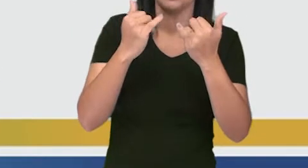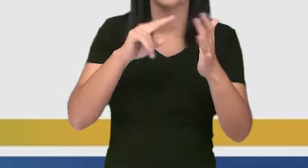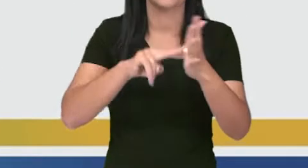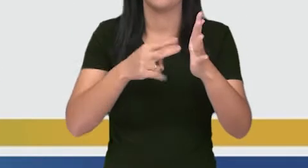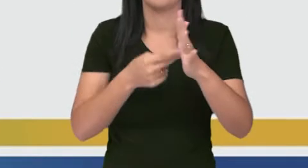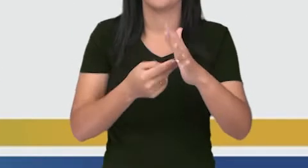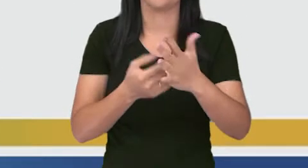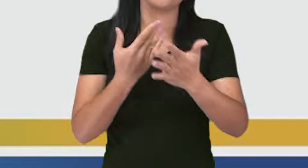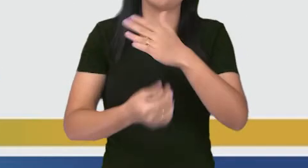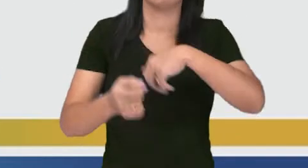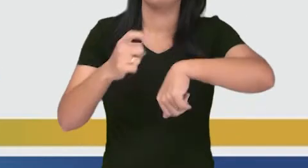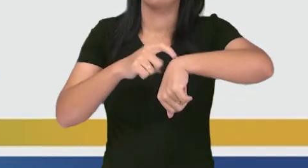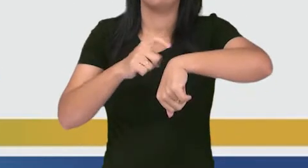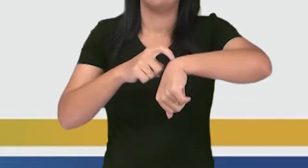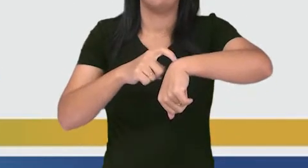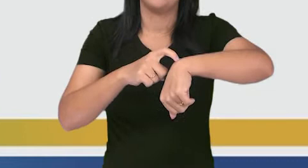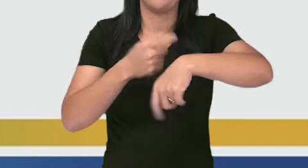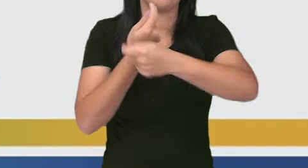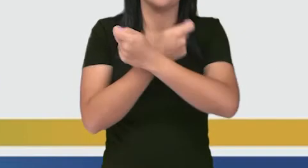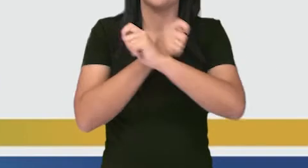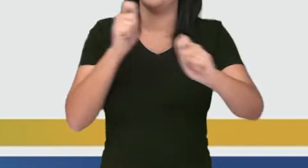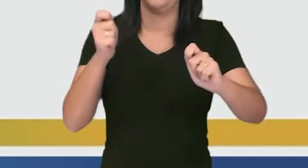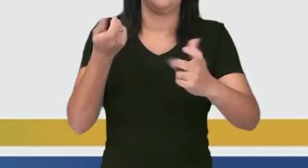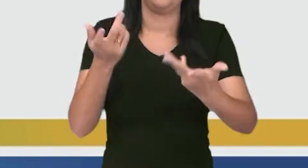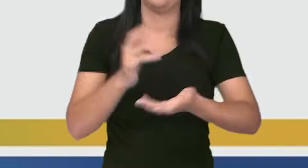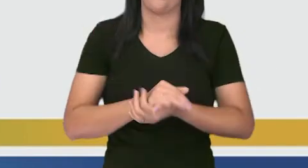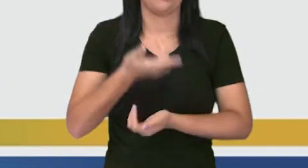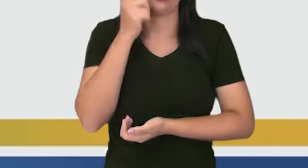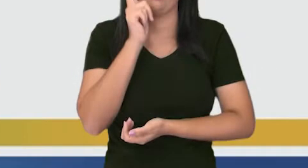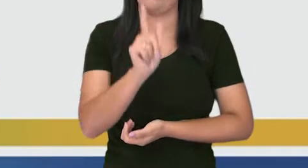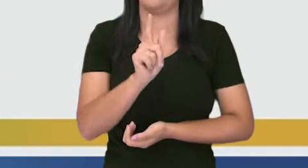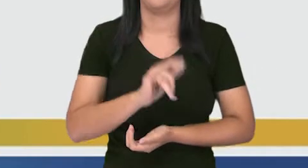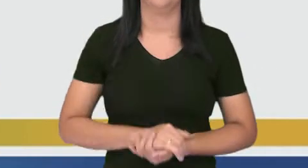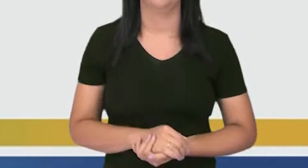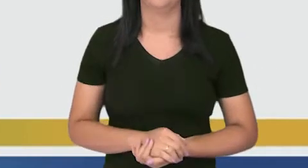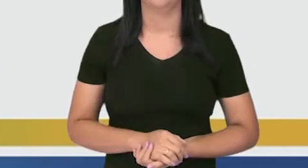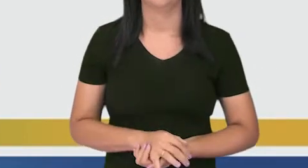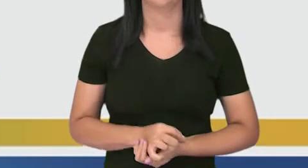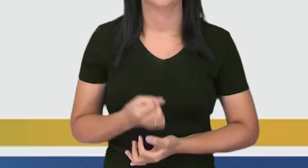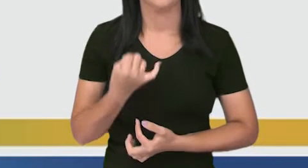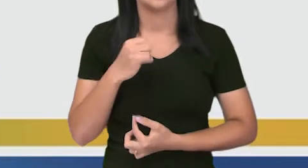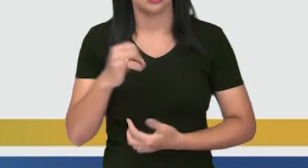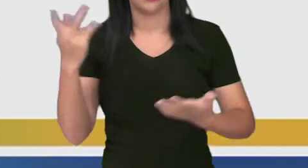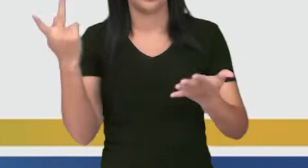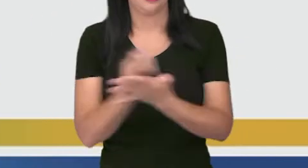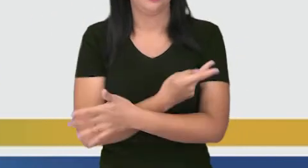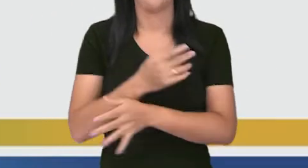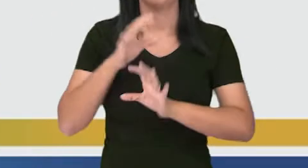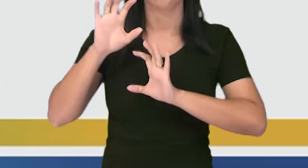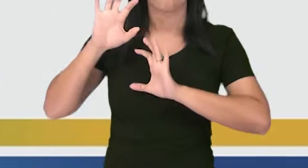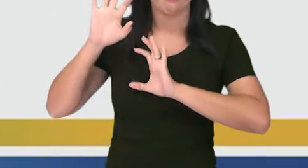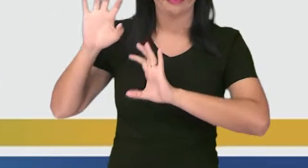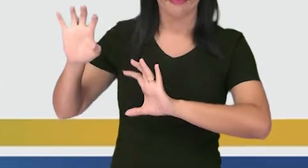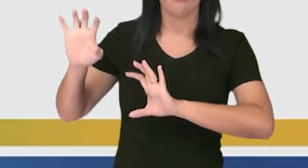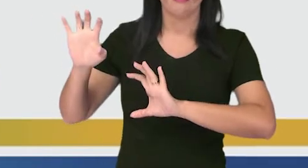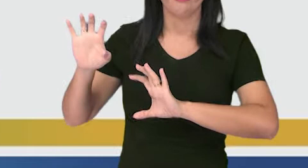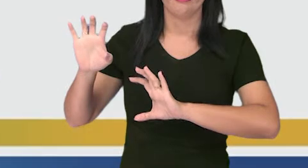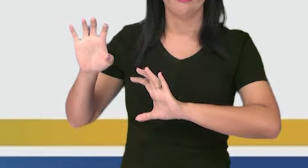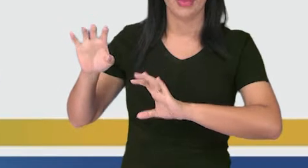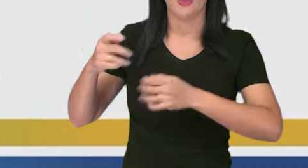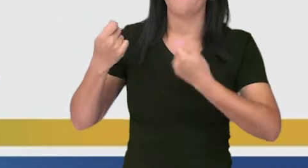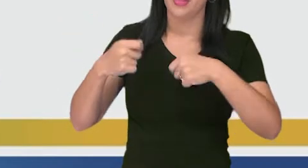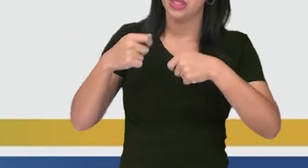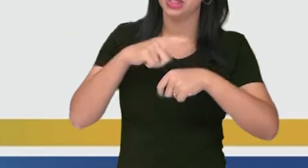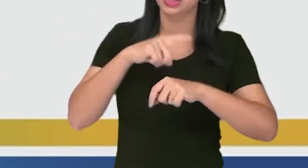perda de tempo tentar atrás alô então quando a gente tem esse tipo de situação pessoal e a gente